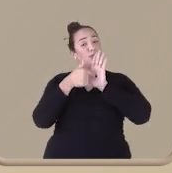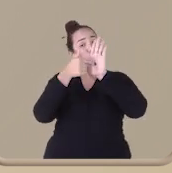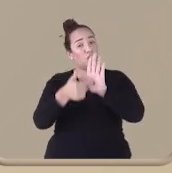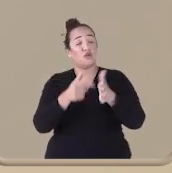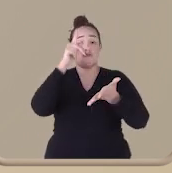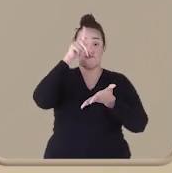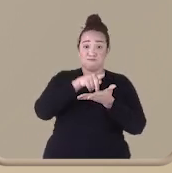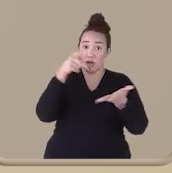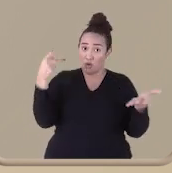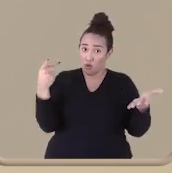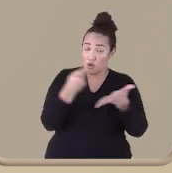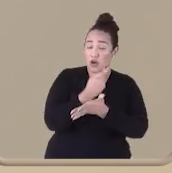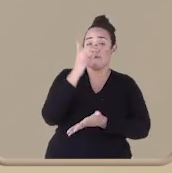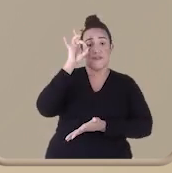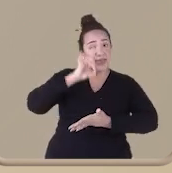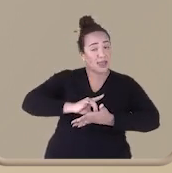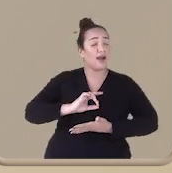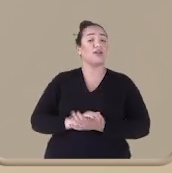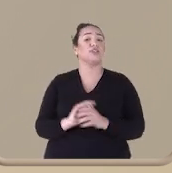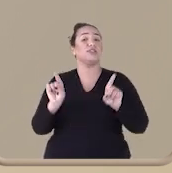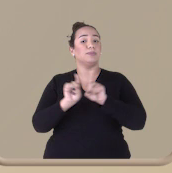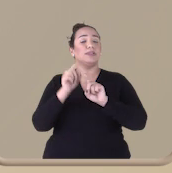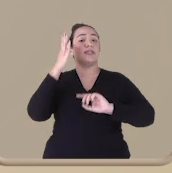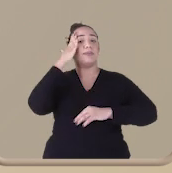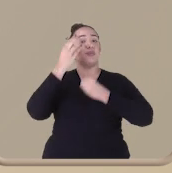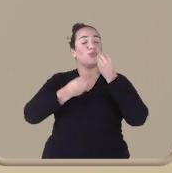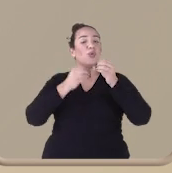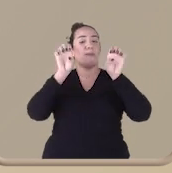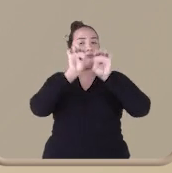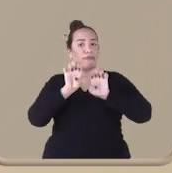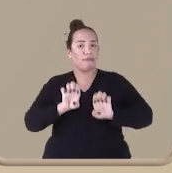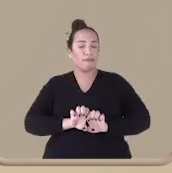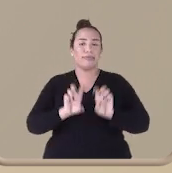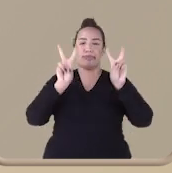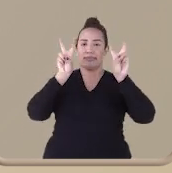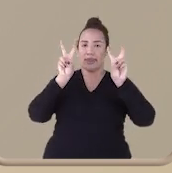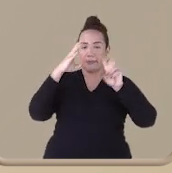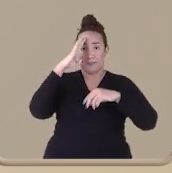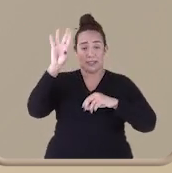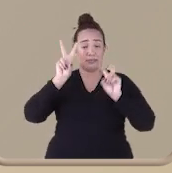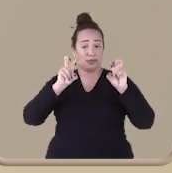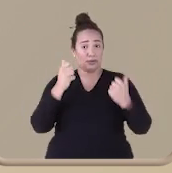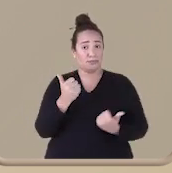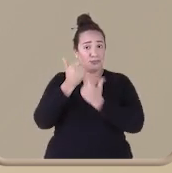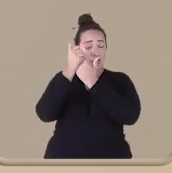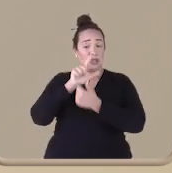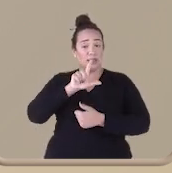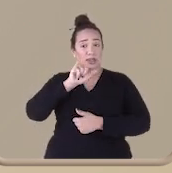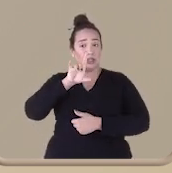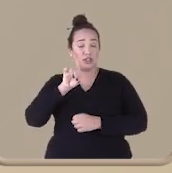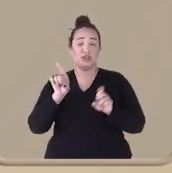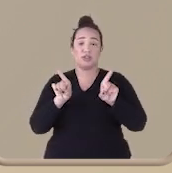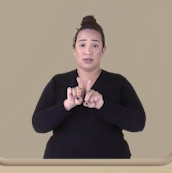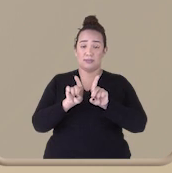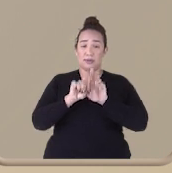se divulga um fato ou acontecimento. E conhecemos a sua estrutura, a manchete, o título auxiliar, o lead e o